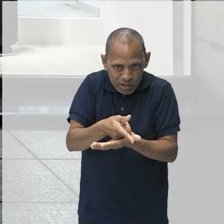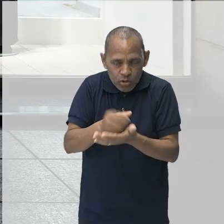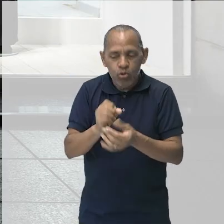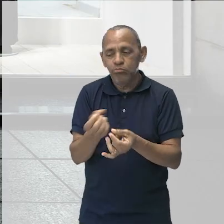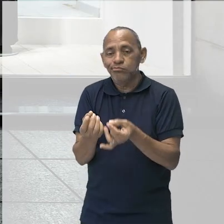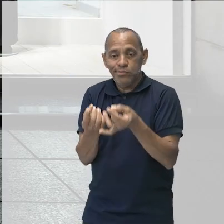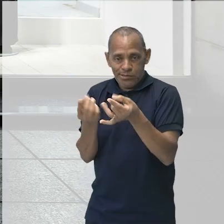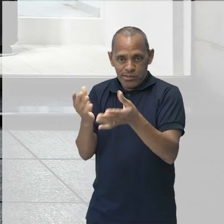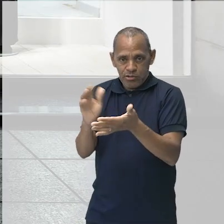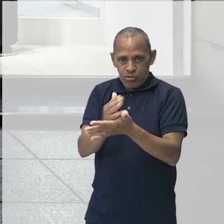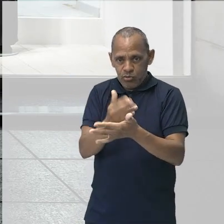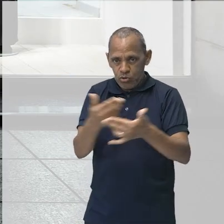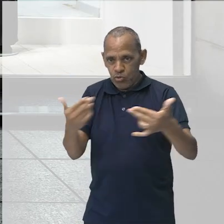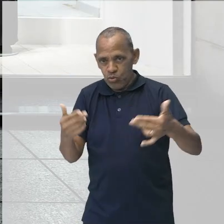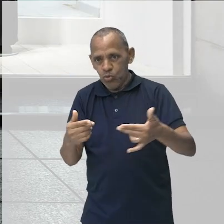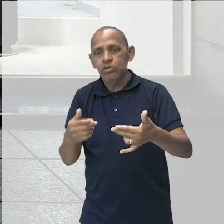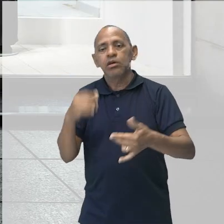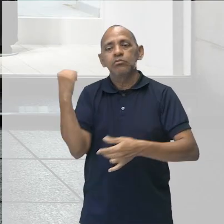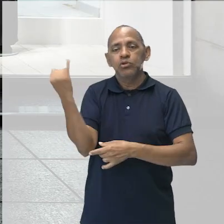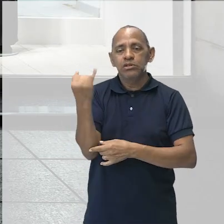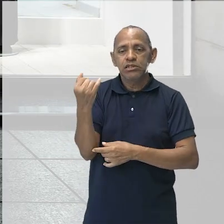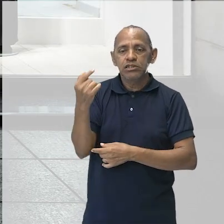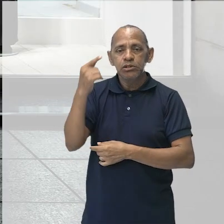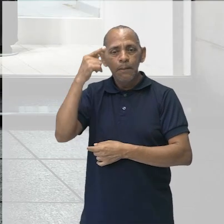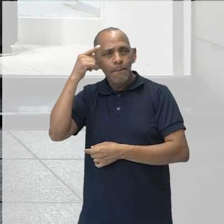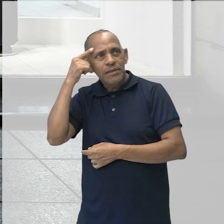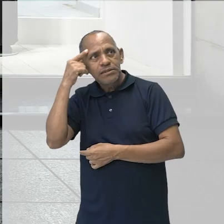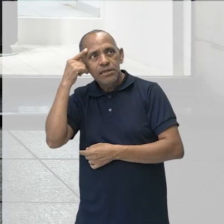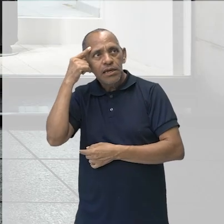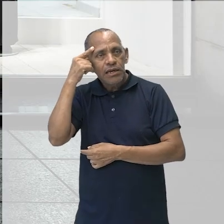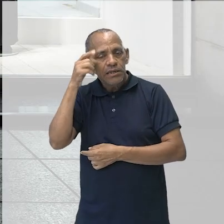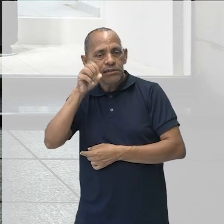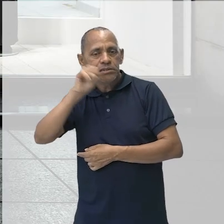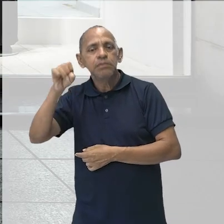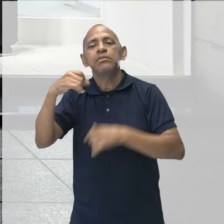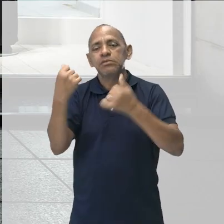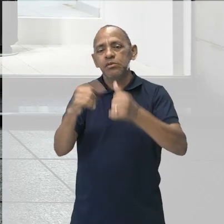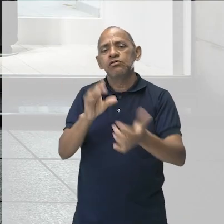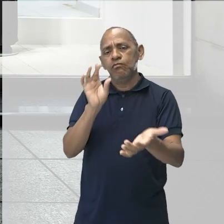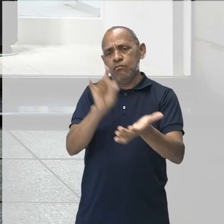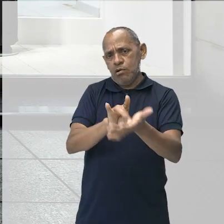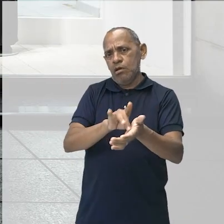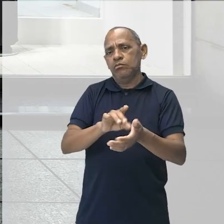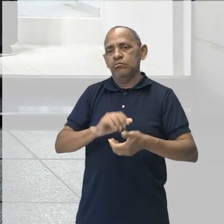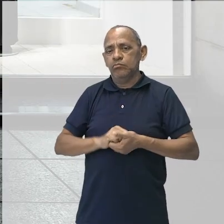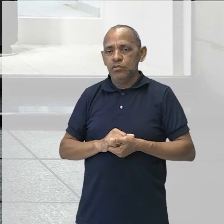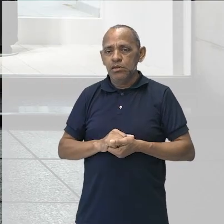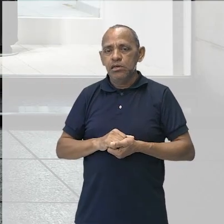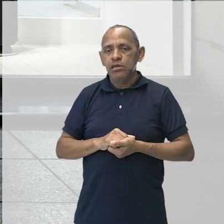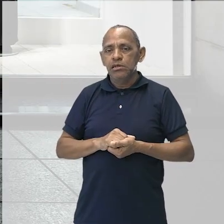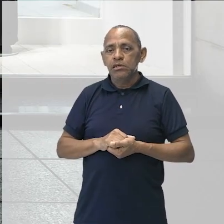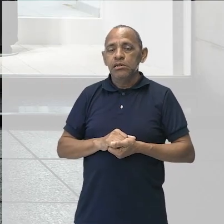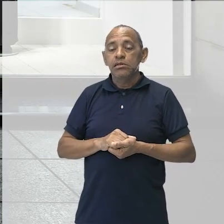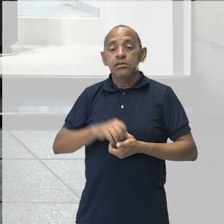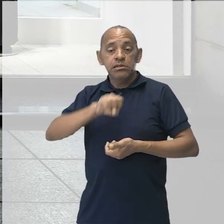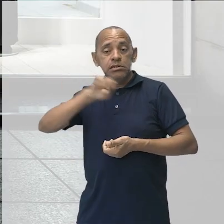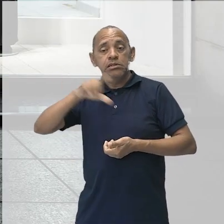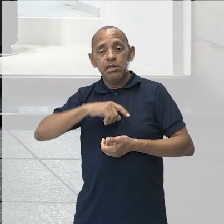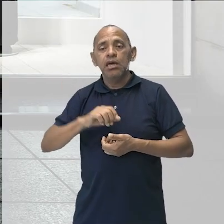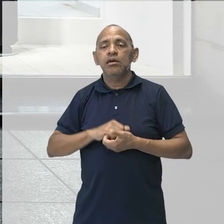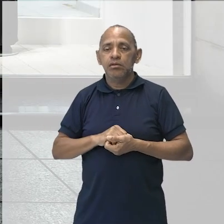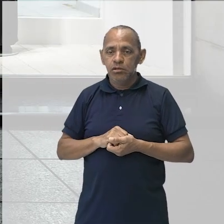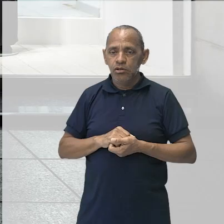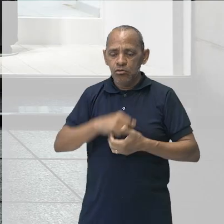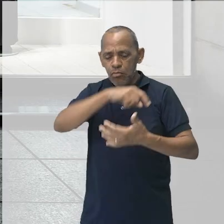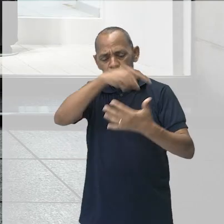comprar ou descartar algo, é importante repensar se realmente precisamos daquele item. Se há uma alternativa